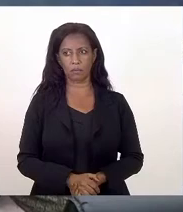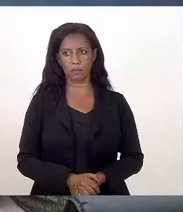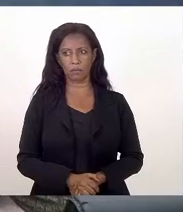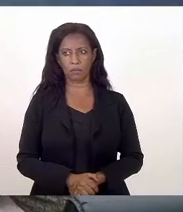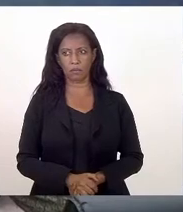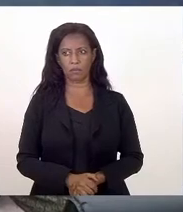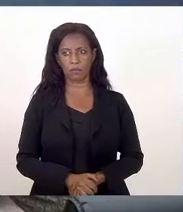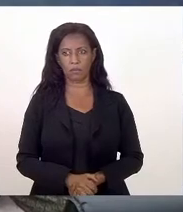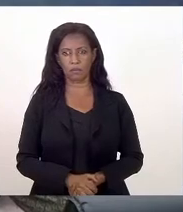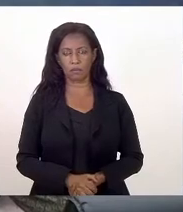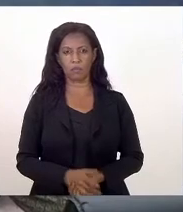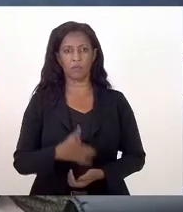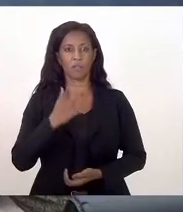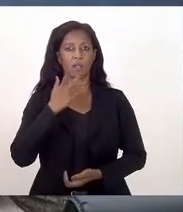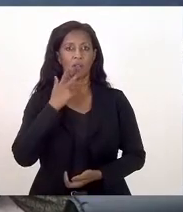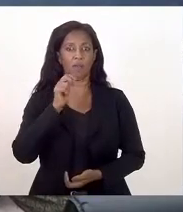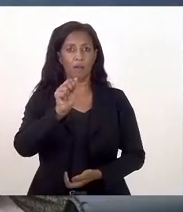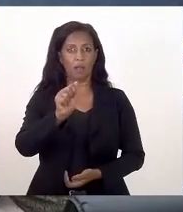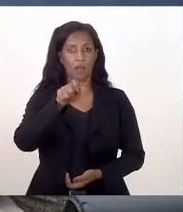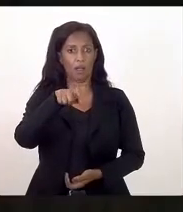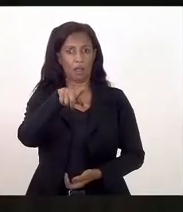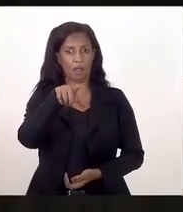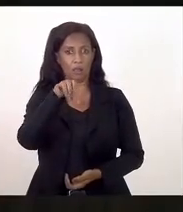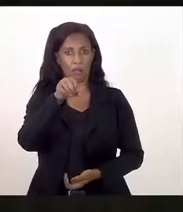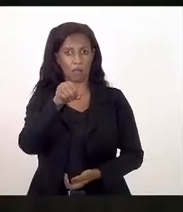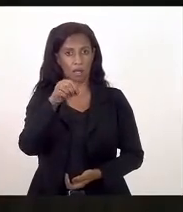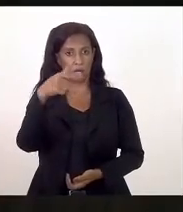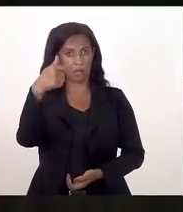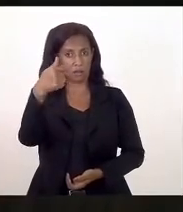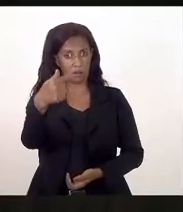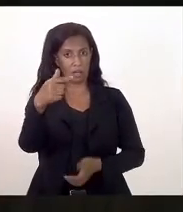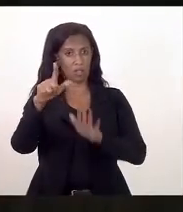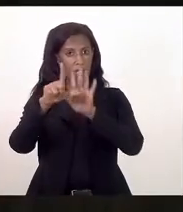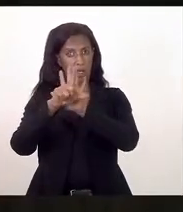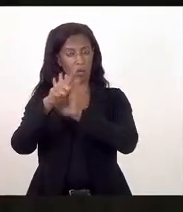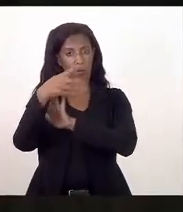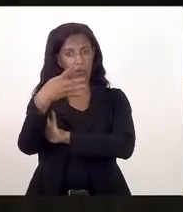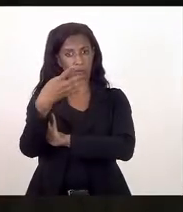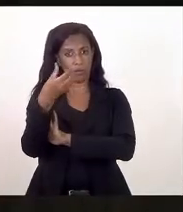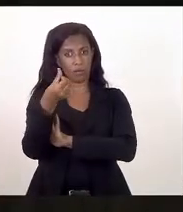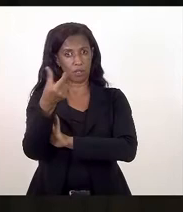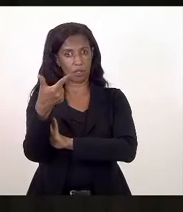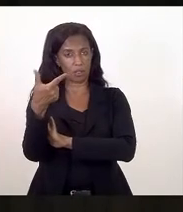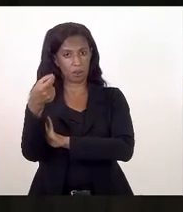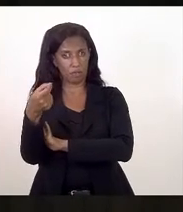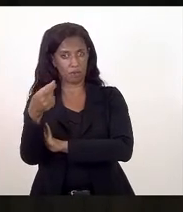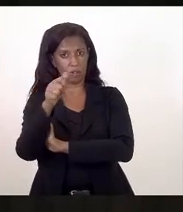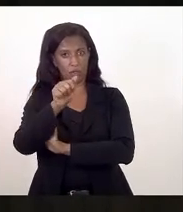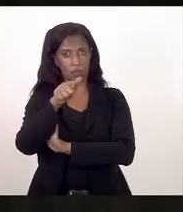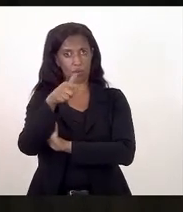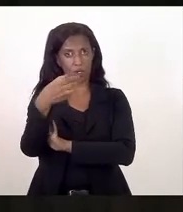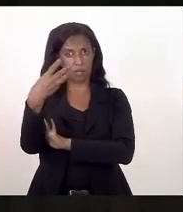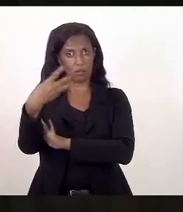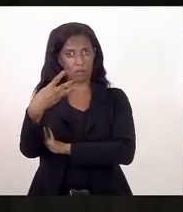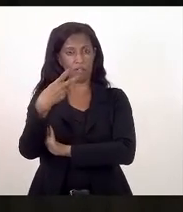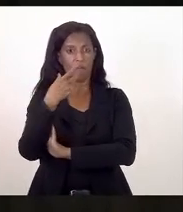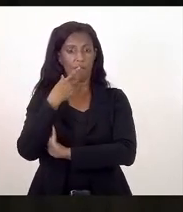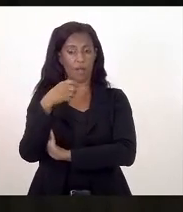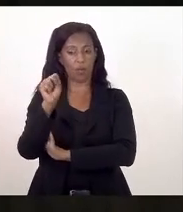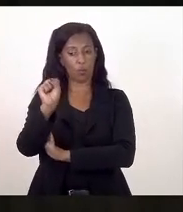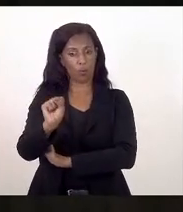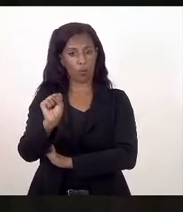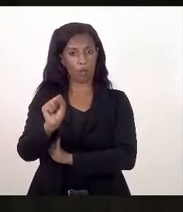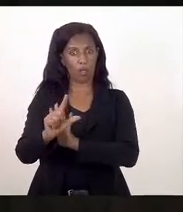Ele cita o anexo, o anexo segundo, fala o anexo sétimo da lei 4.620. O anexo terceiro cita o anexo